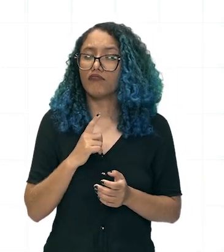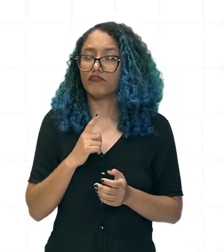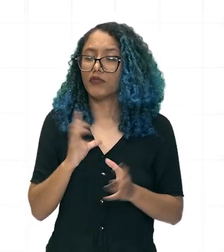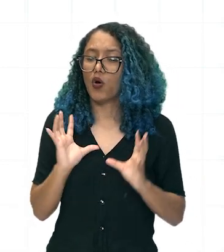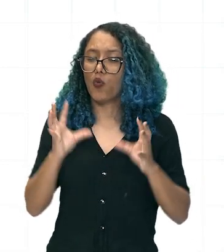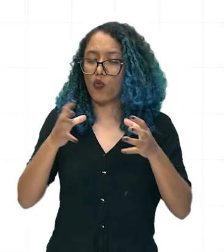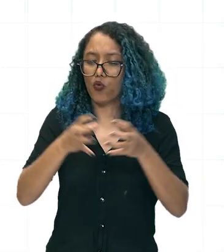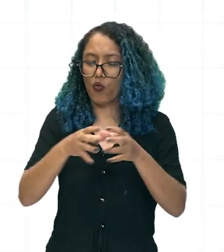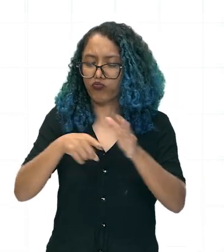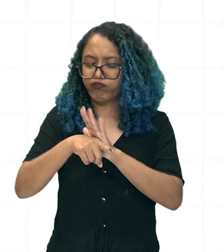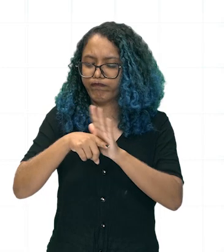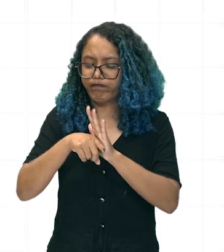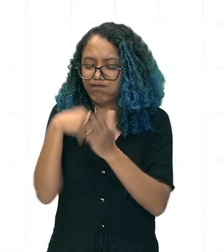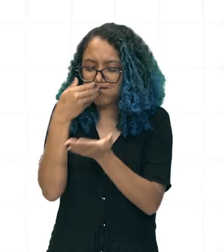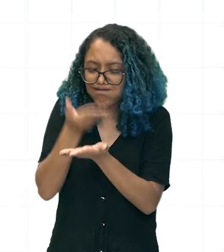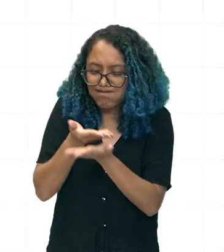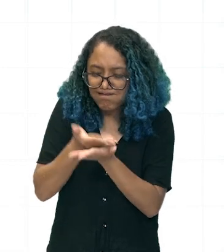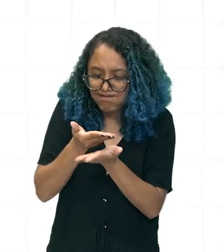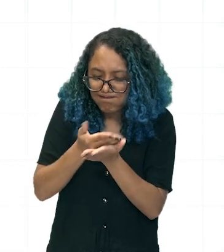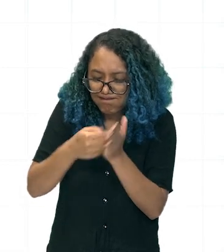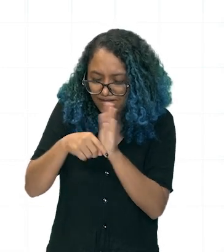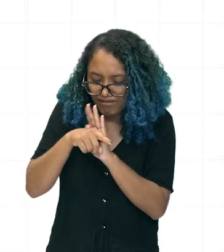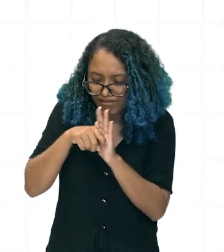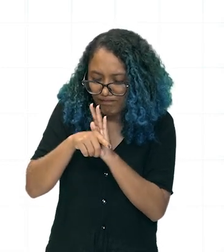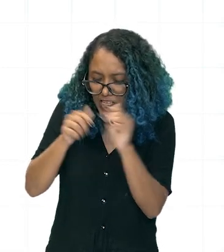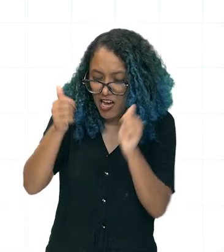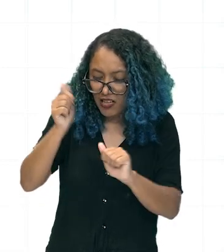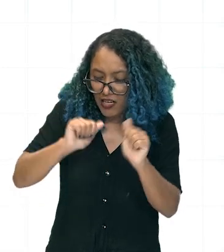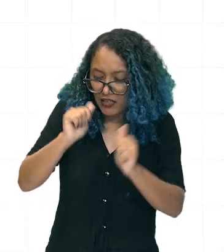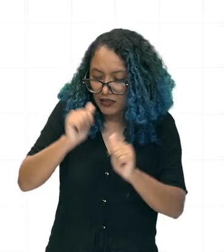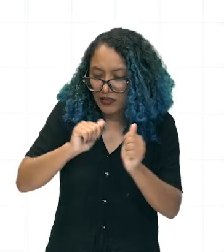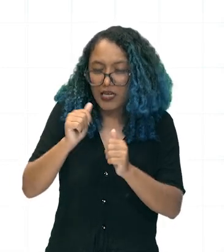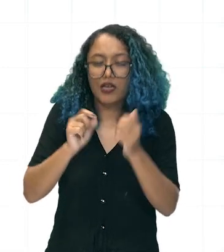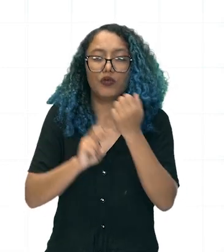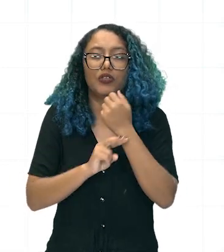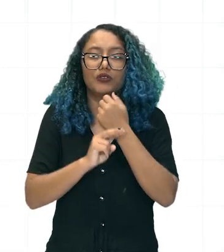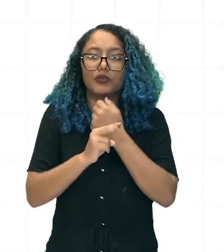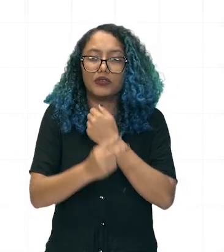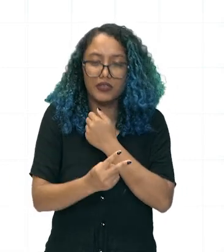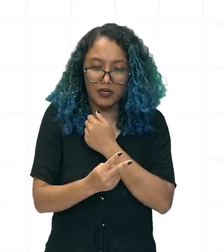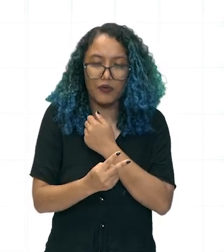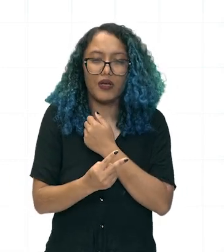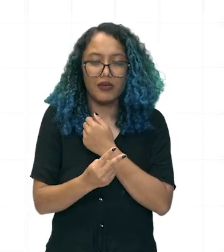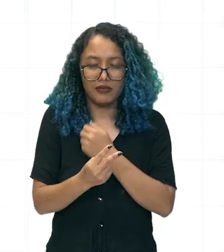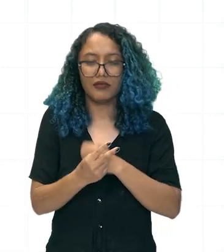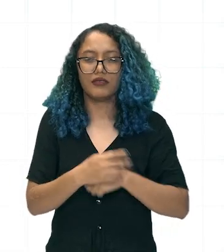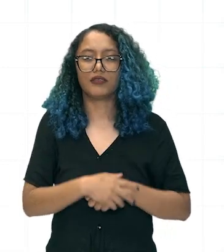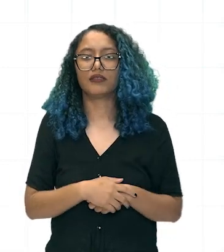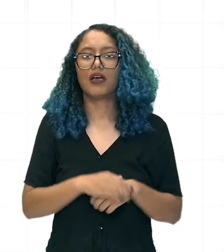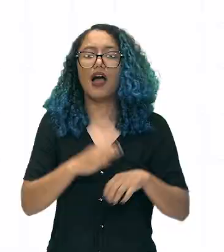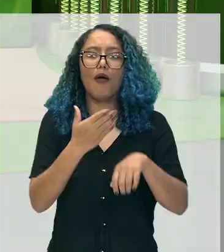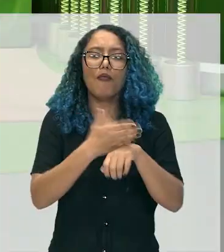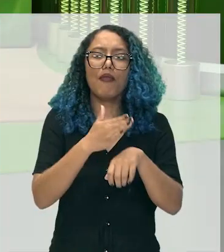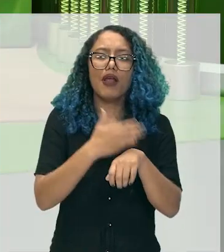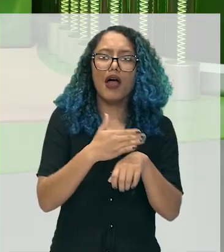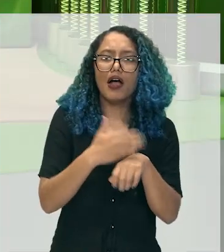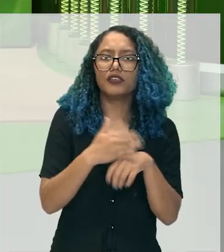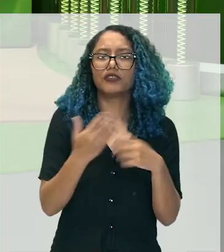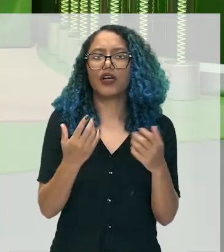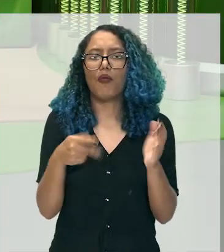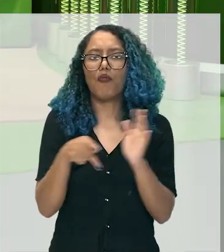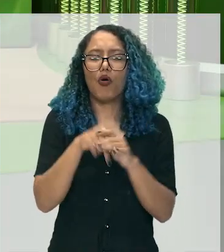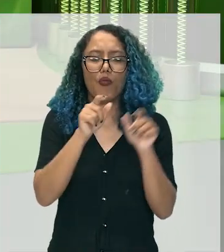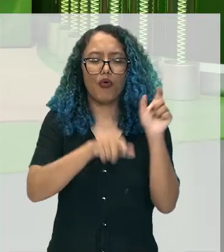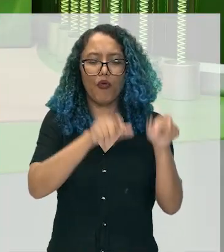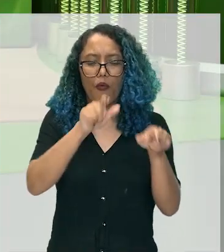vem estudando quais são essas consequências, o que o homem tem feito, qual é a ação humana que